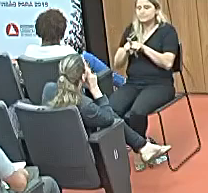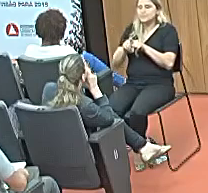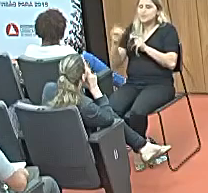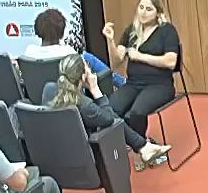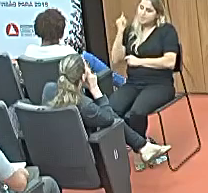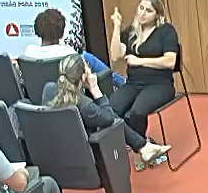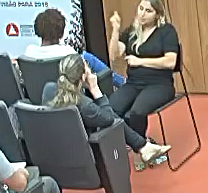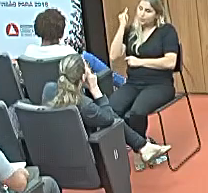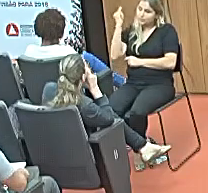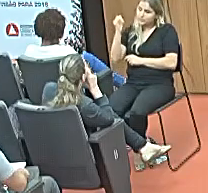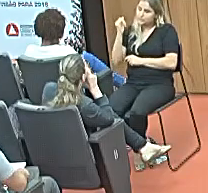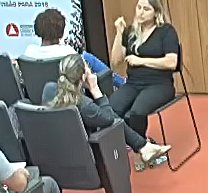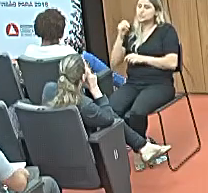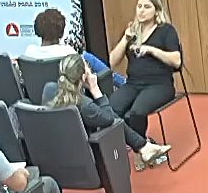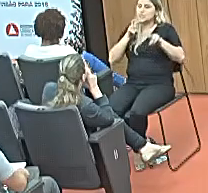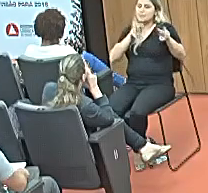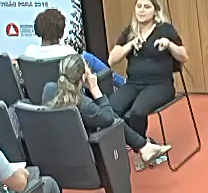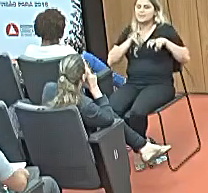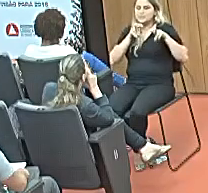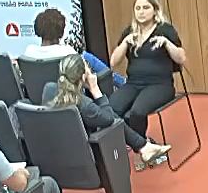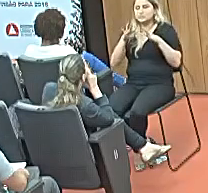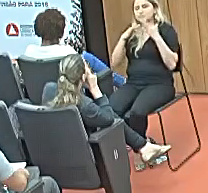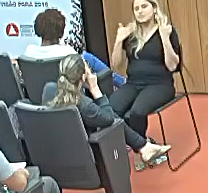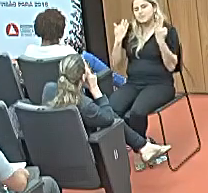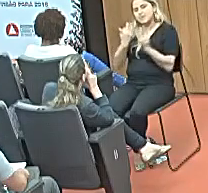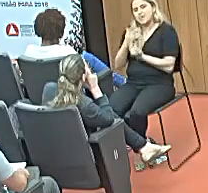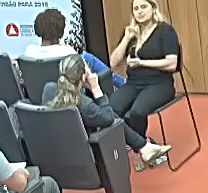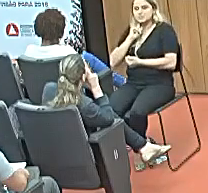para a agricultura familiar de minas gerais avançar